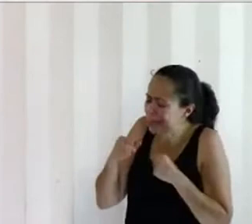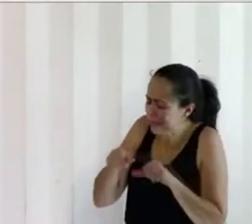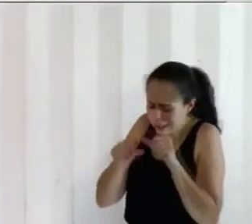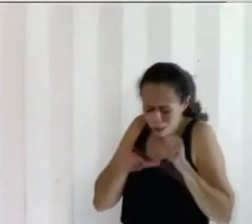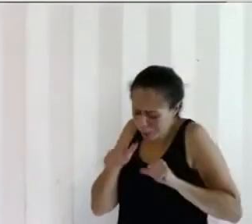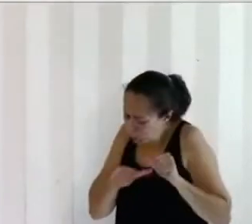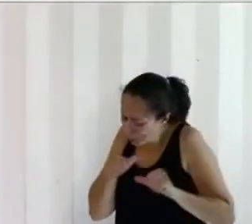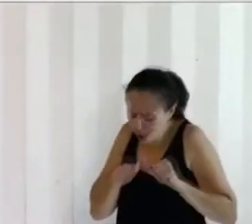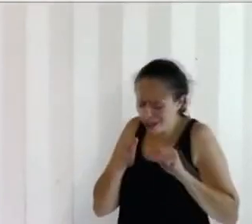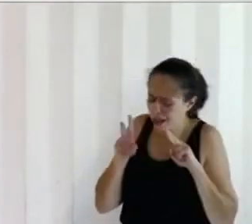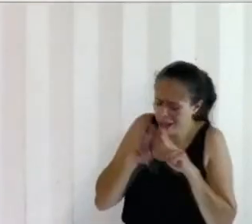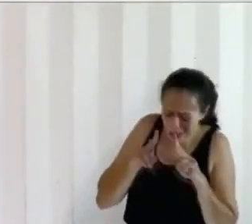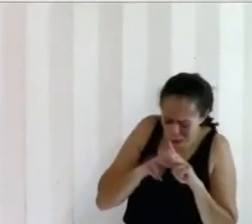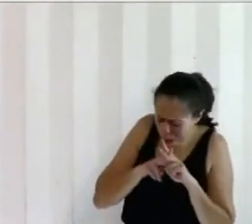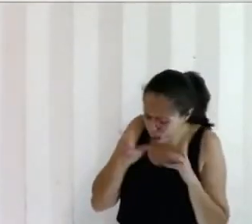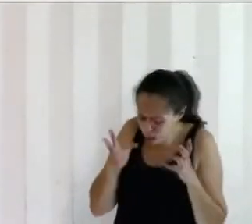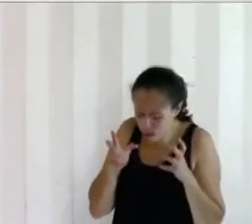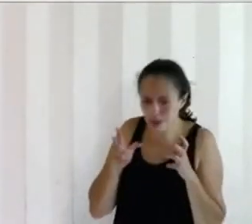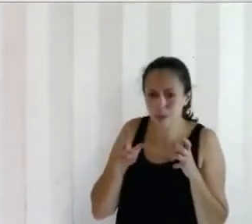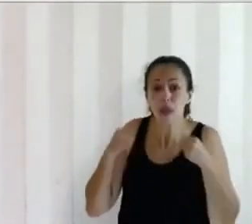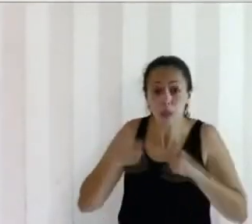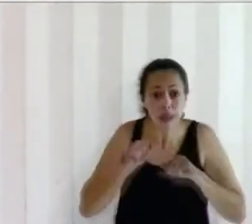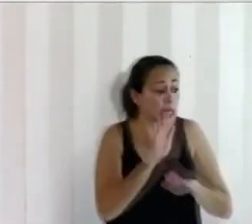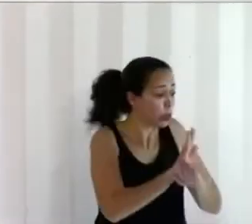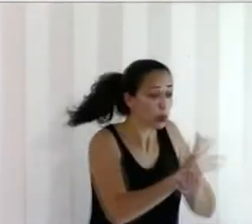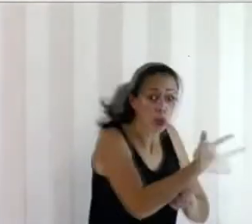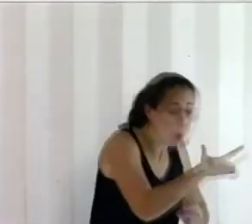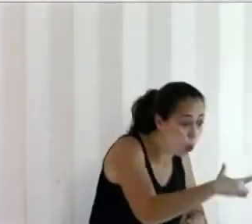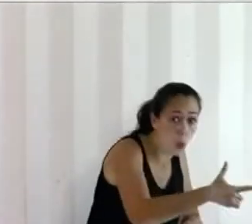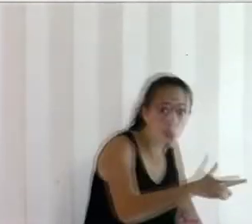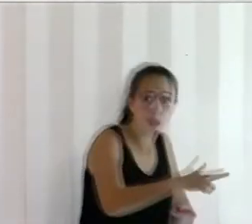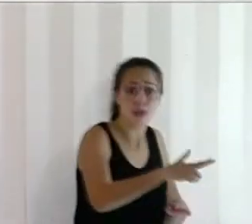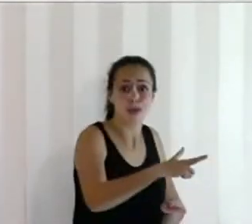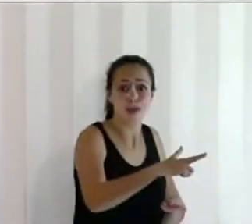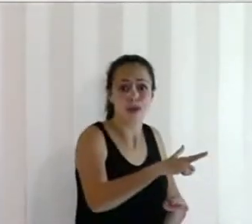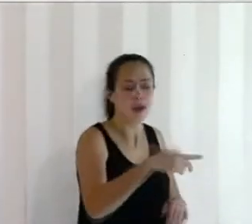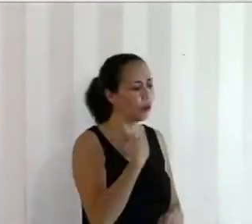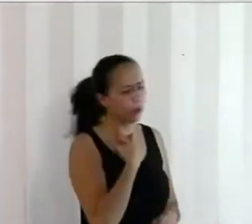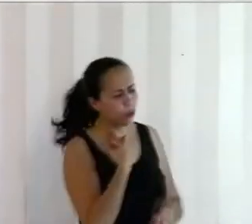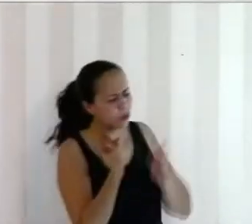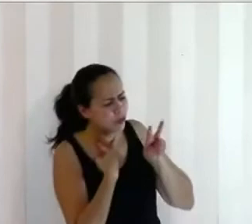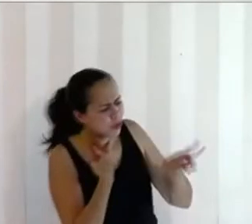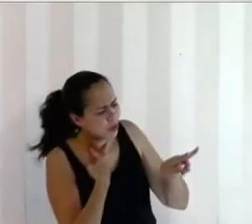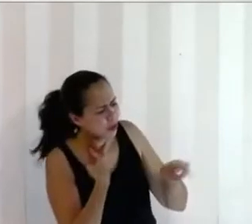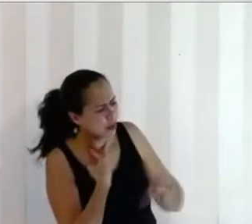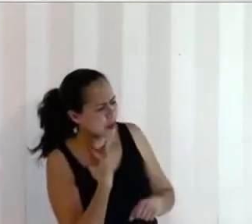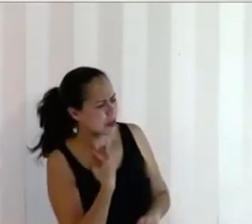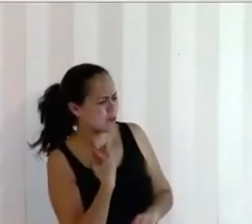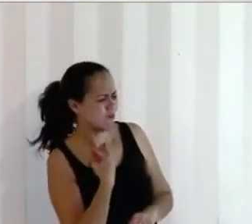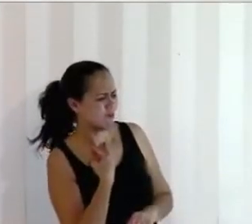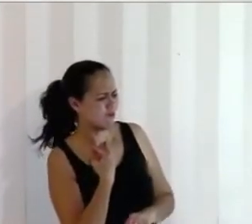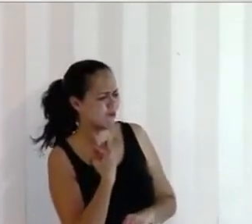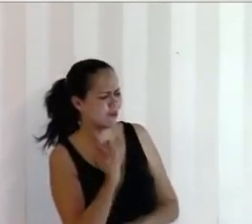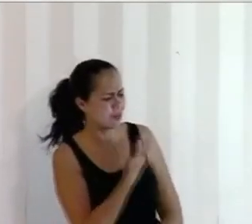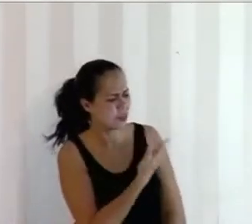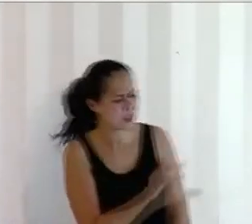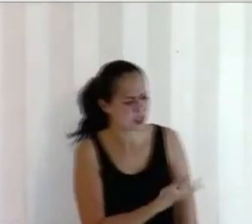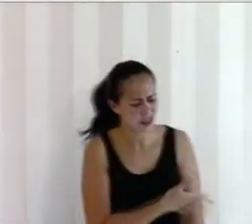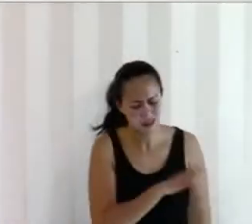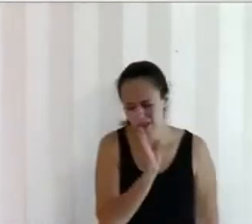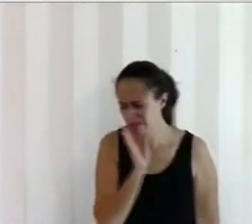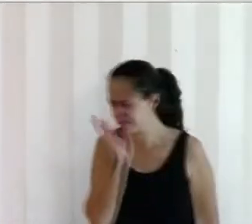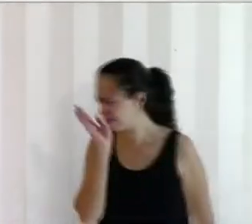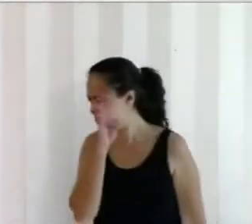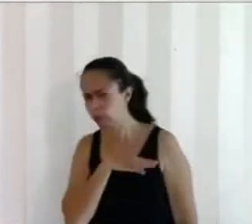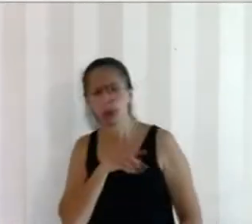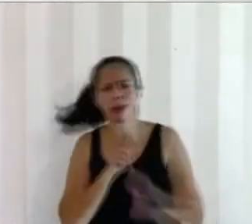não fazer discípulos? É simples, não se conforma. Não se conforma, sofre, chora, bate